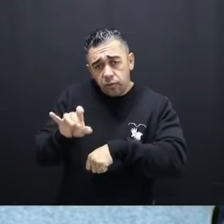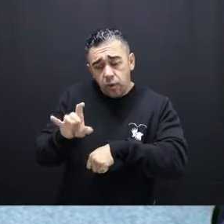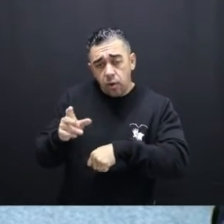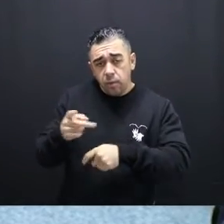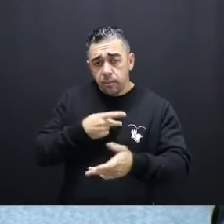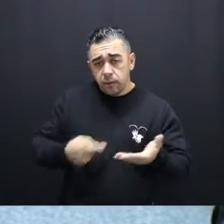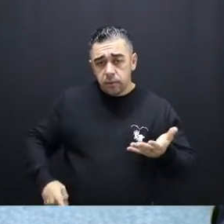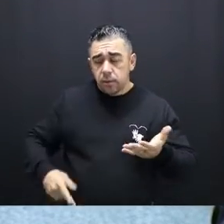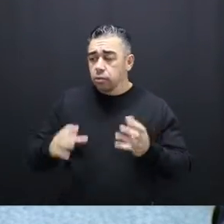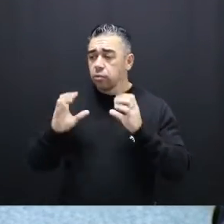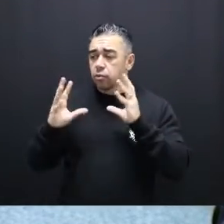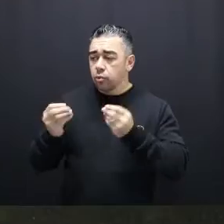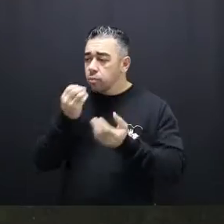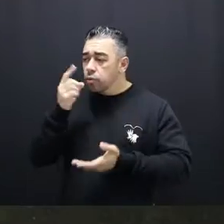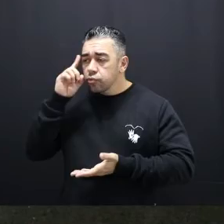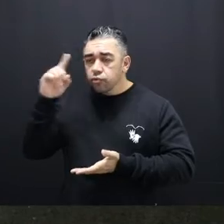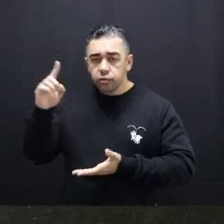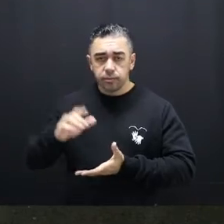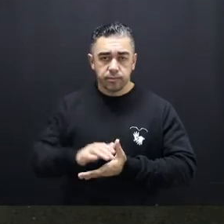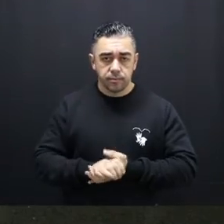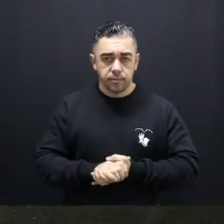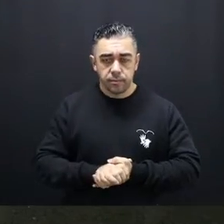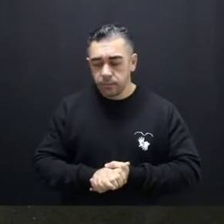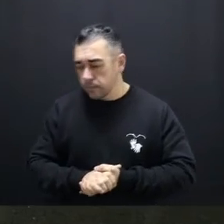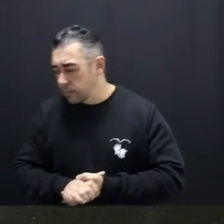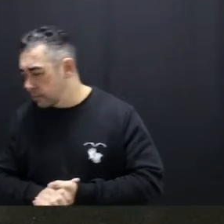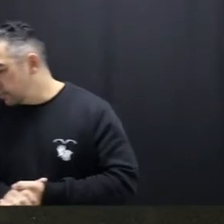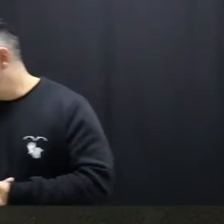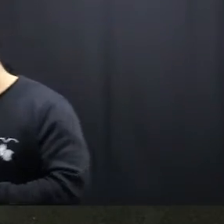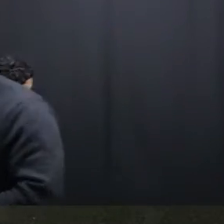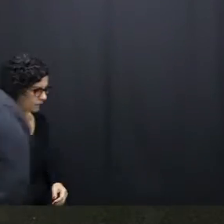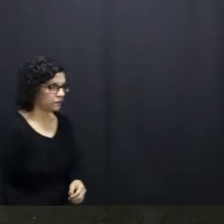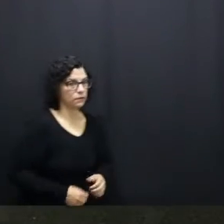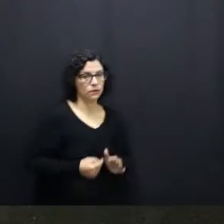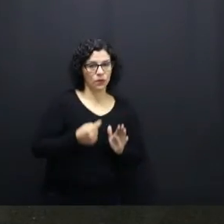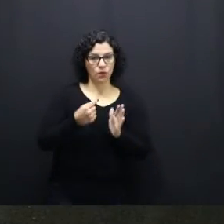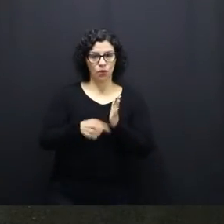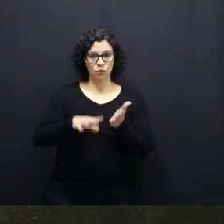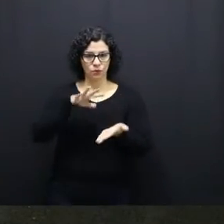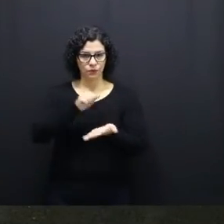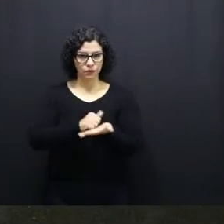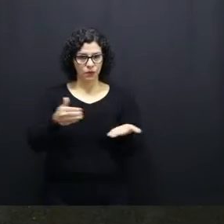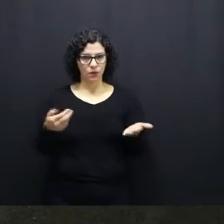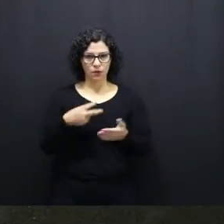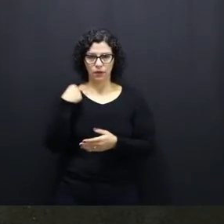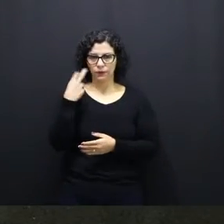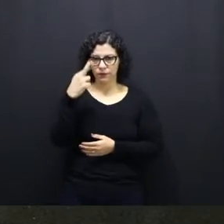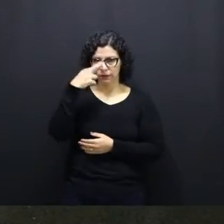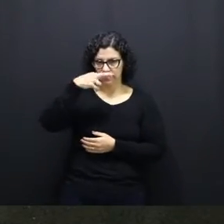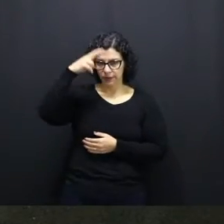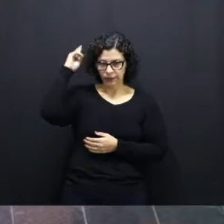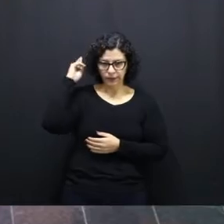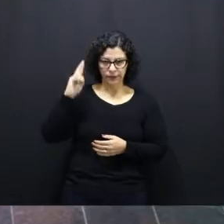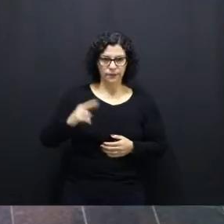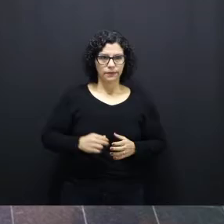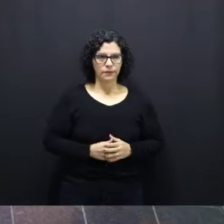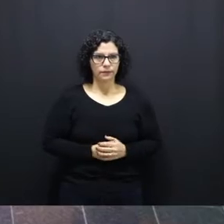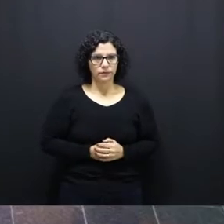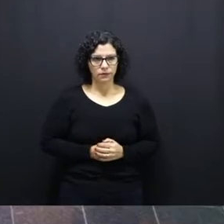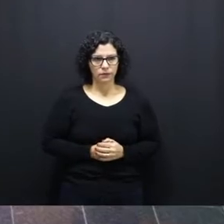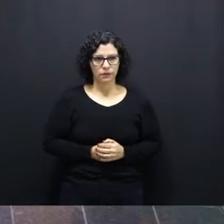Presidente a todos um bom dia a palavra última hora dessa amanhã Nobre Vereador Renan Machado